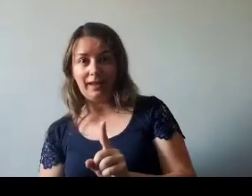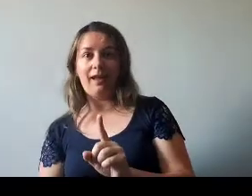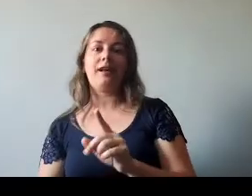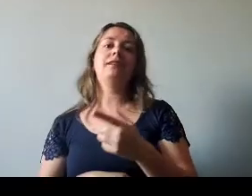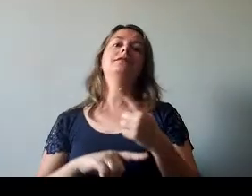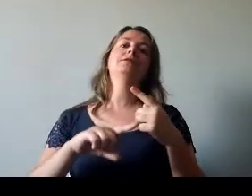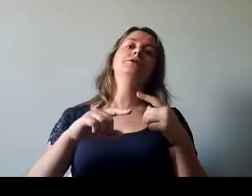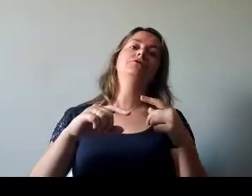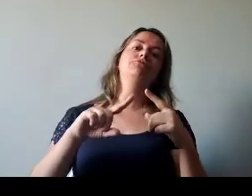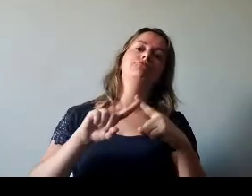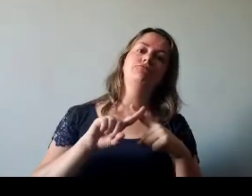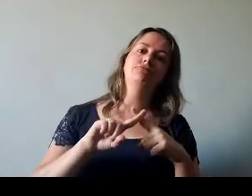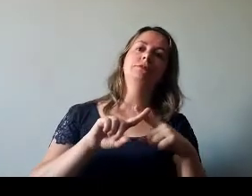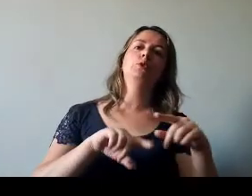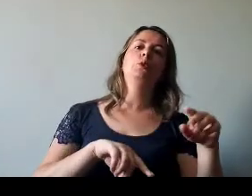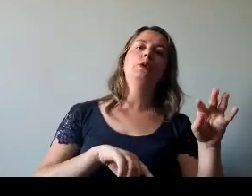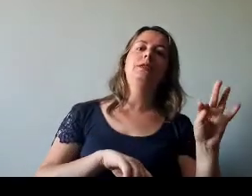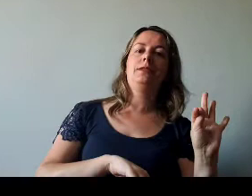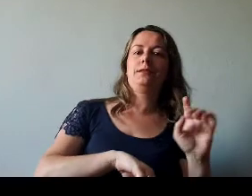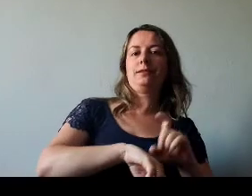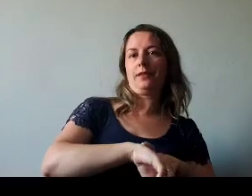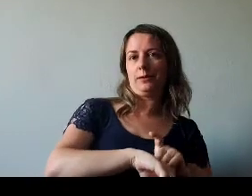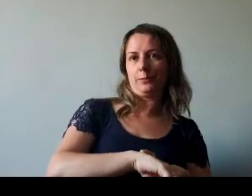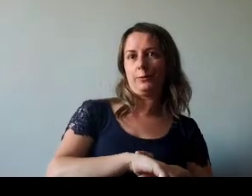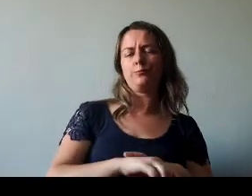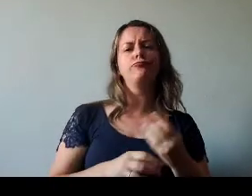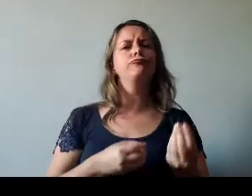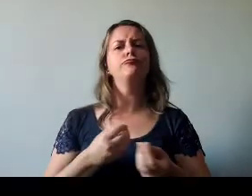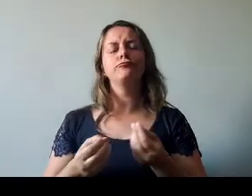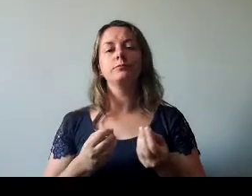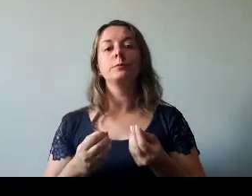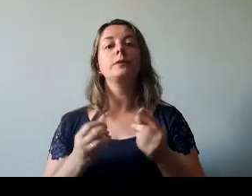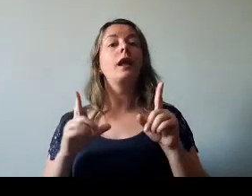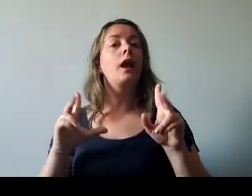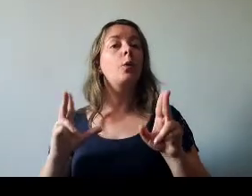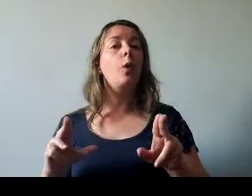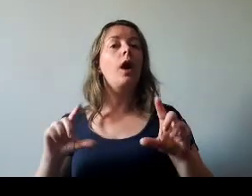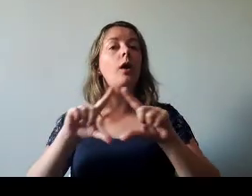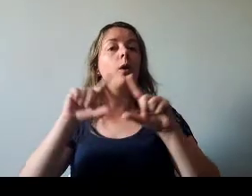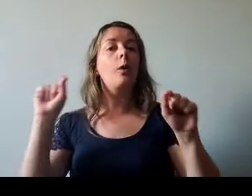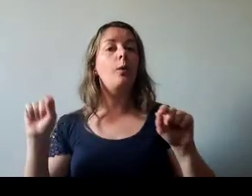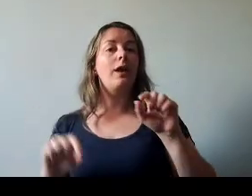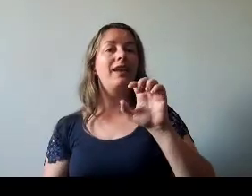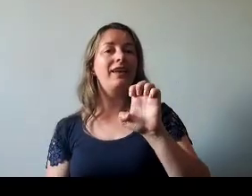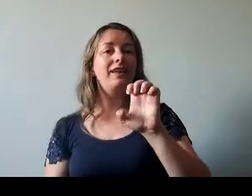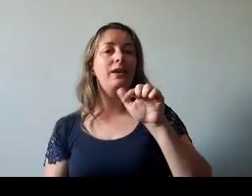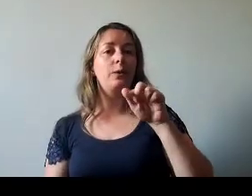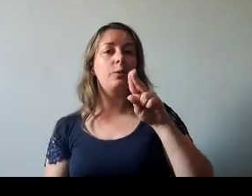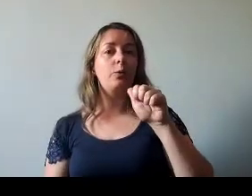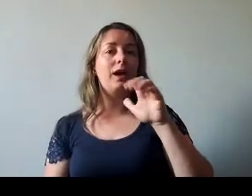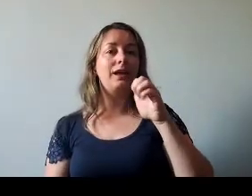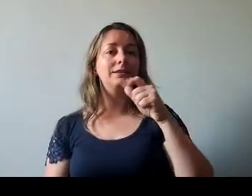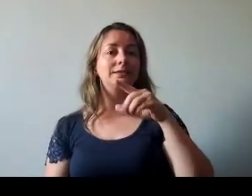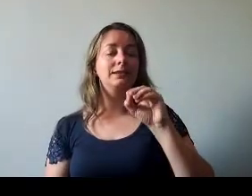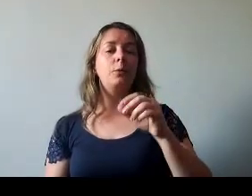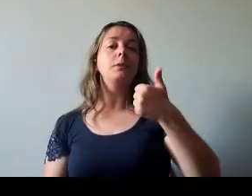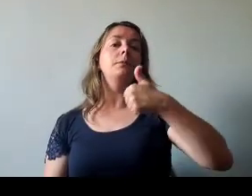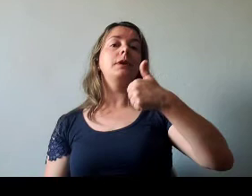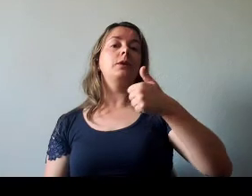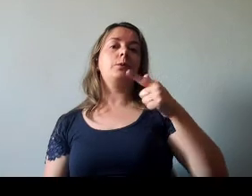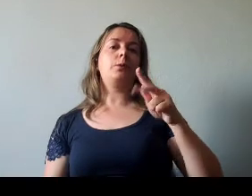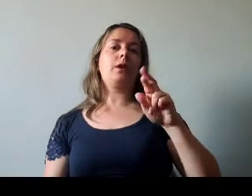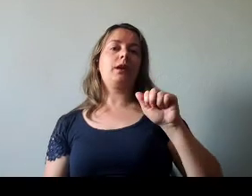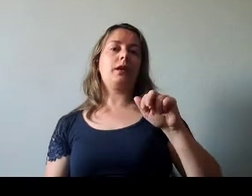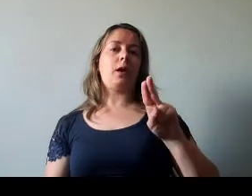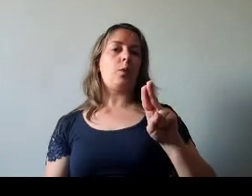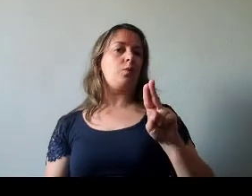V igual a V0 mais AT é uma equação do primeiro grau em T, né? O T está elevado a 1, né? E como é uma